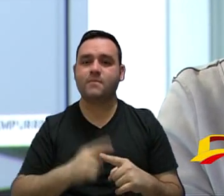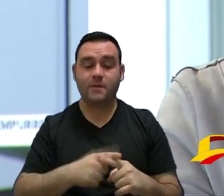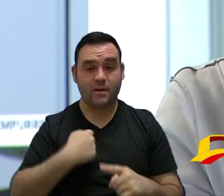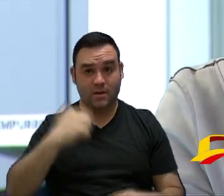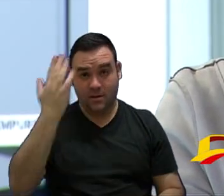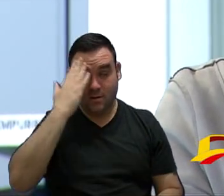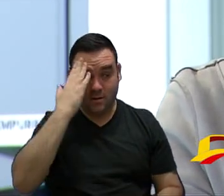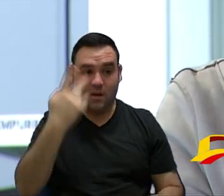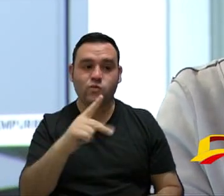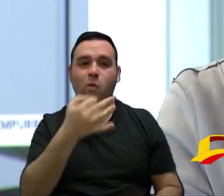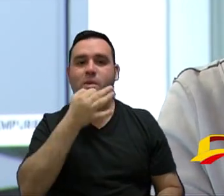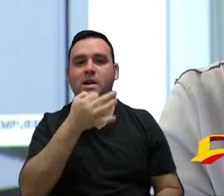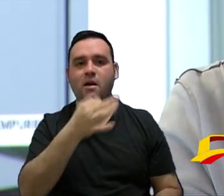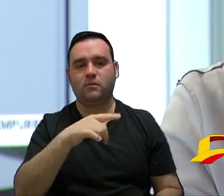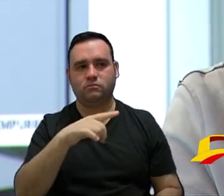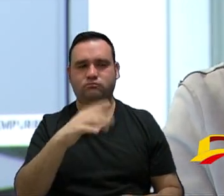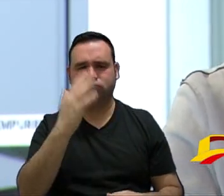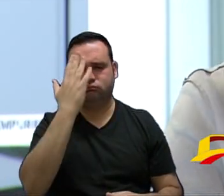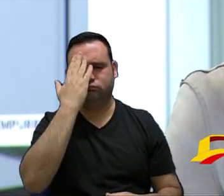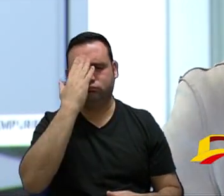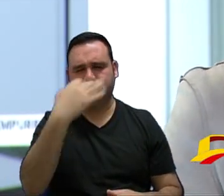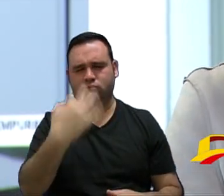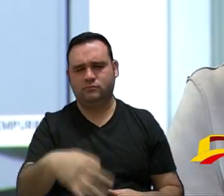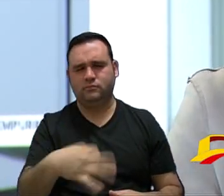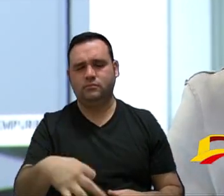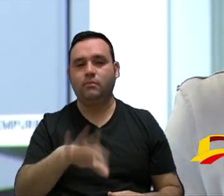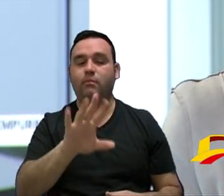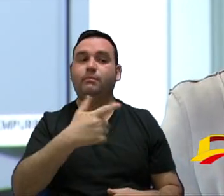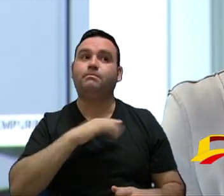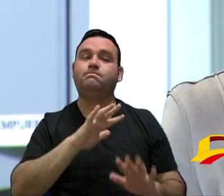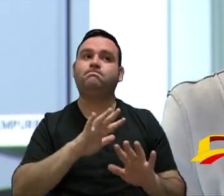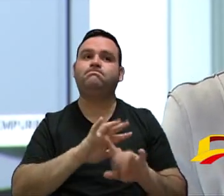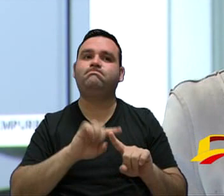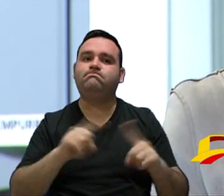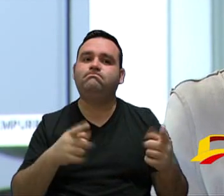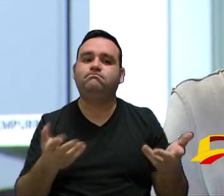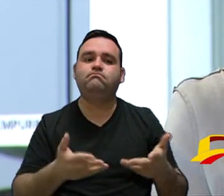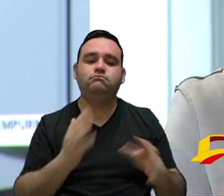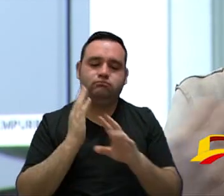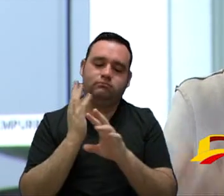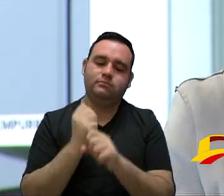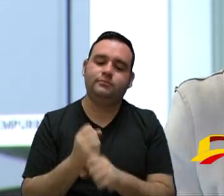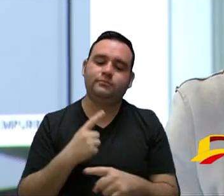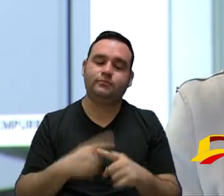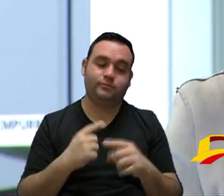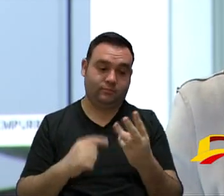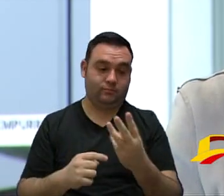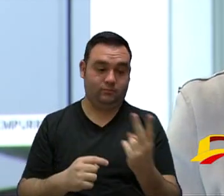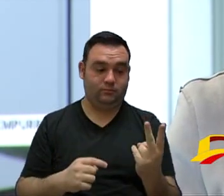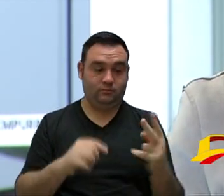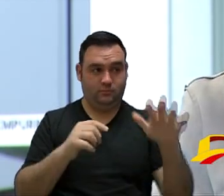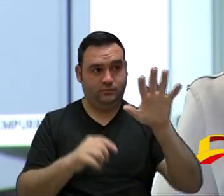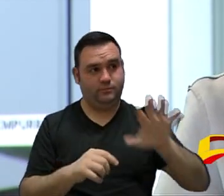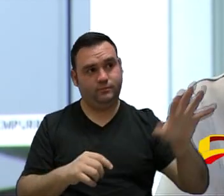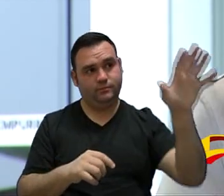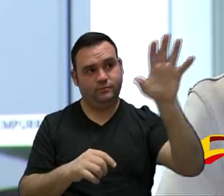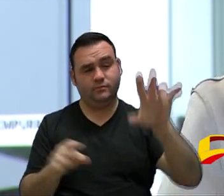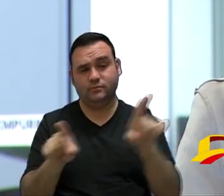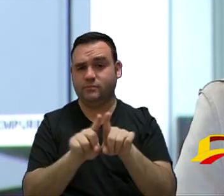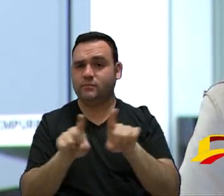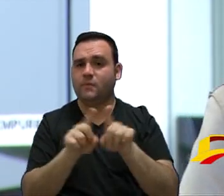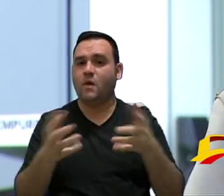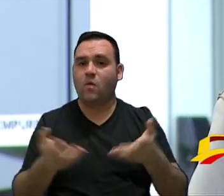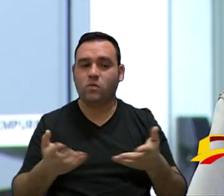seu a sua seu posicionamento joão mas esse quantitativo foi pensado para as 32 unidades também